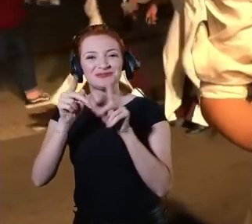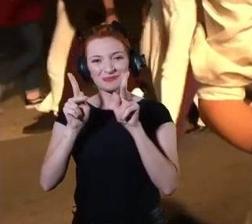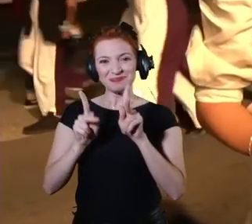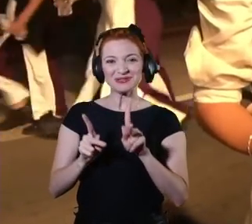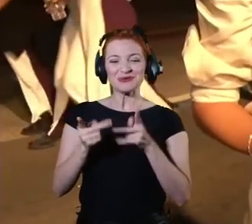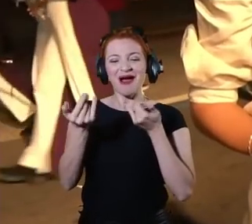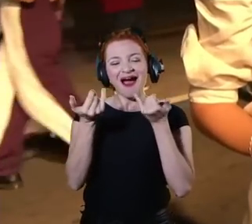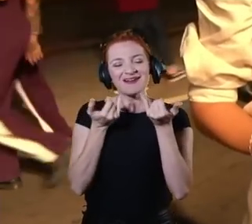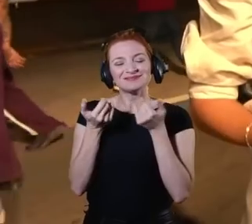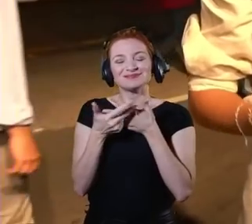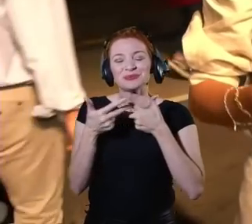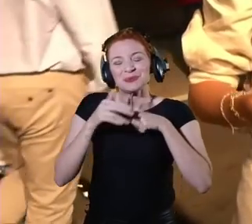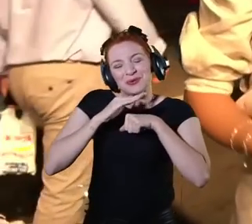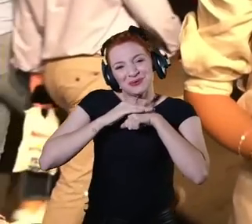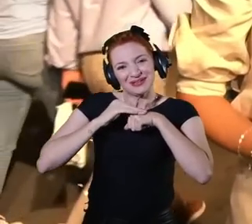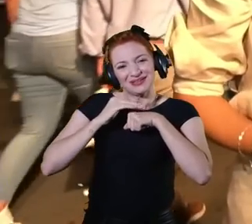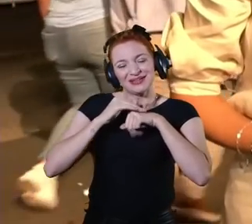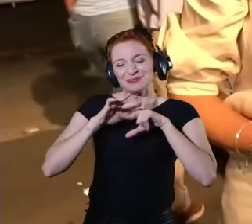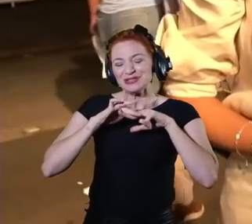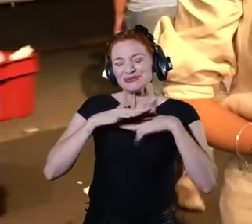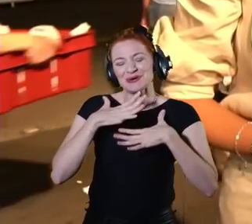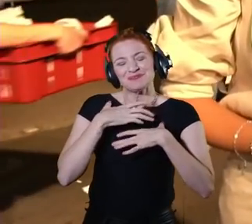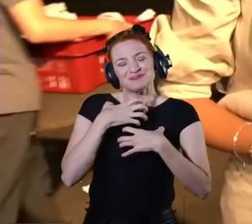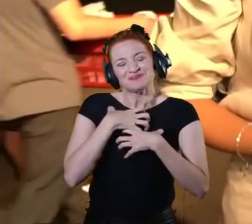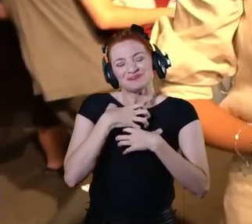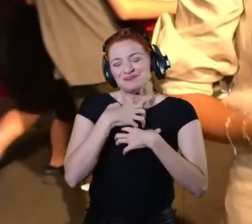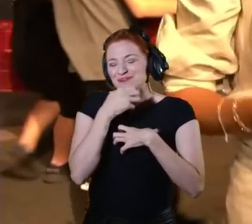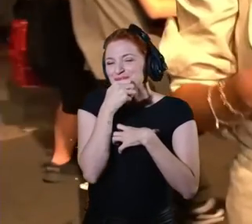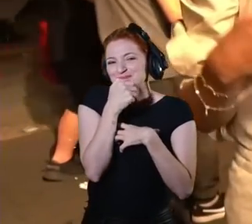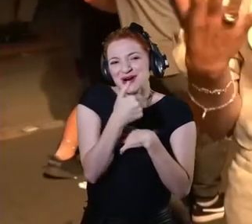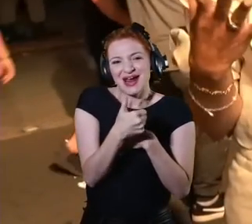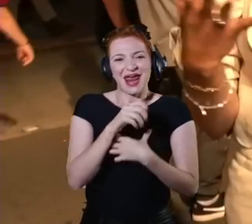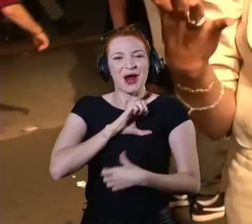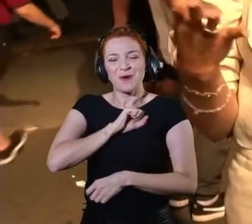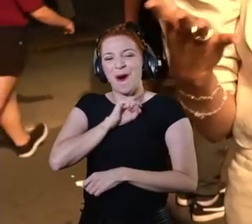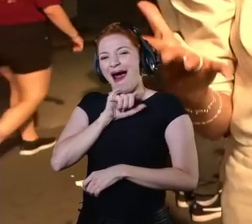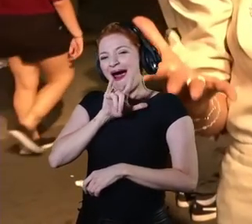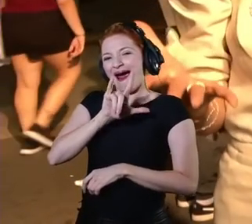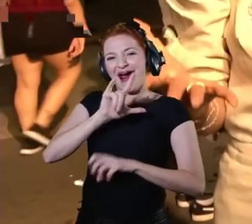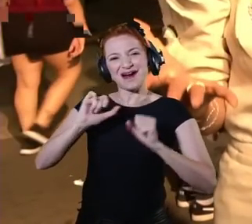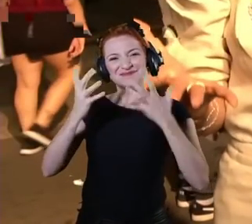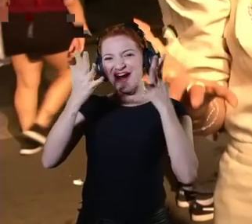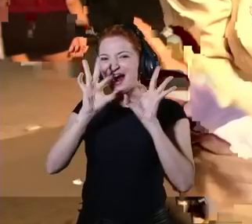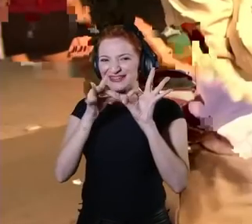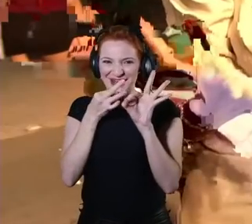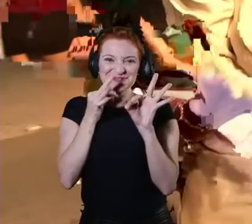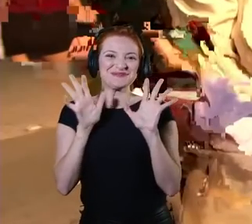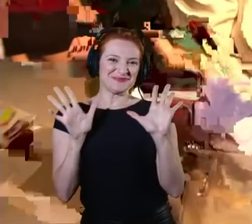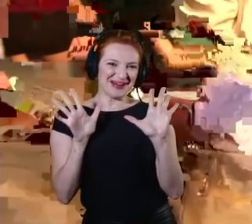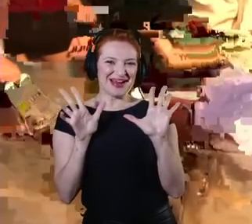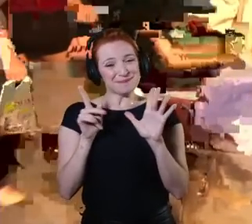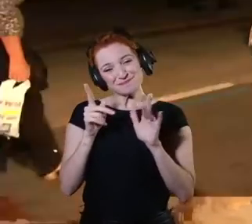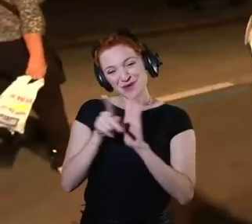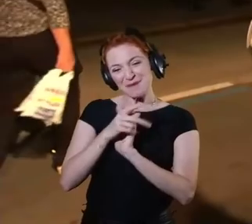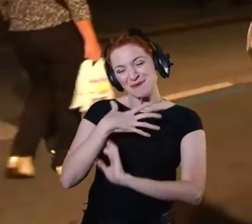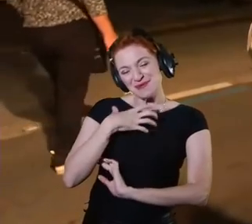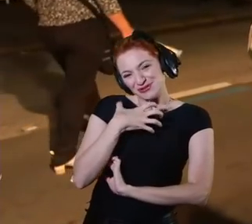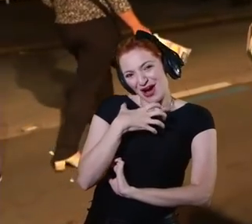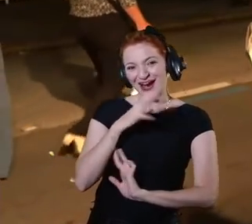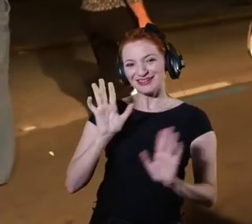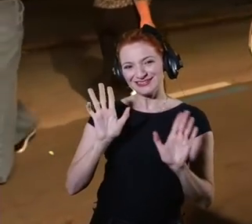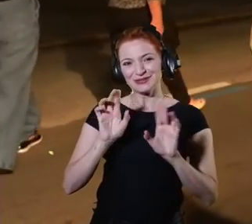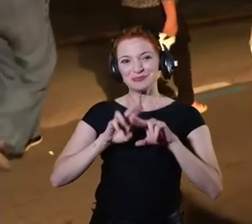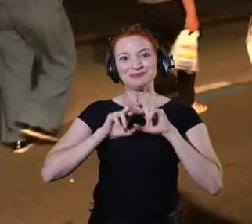carinho que elas têm. Então, isso é muito gratificante e eu amo a Festa da Uva, né? Acho que dá para ver no jeito que eu falo, que é